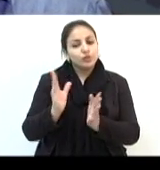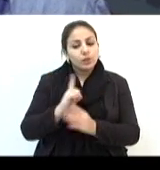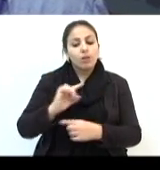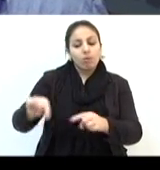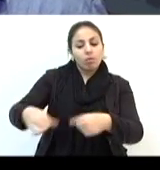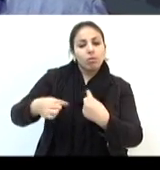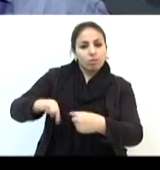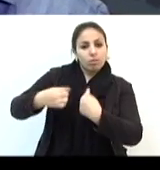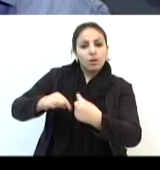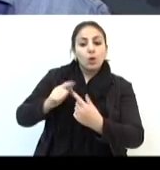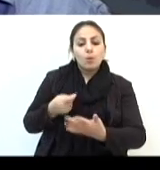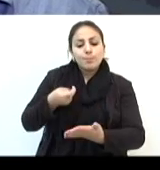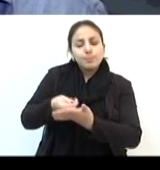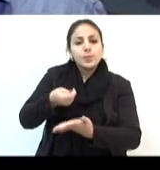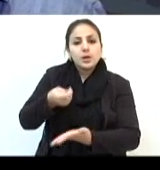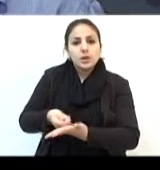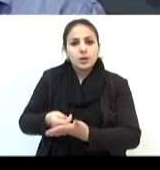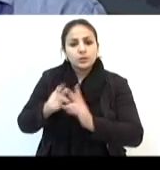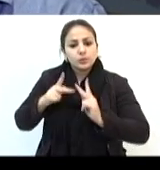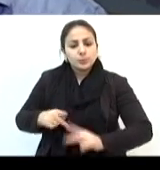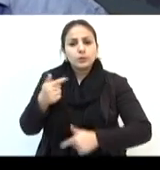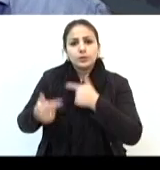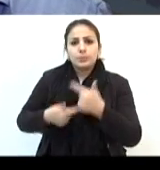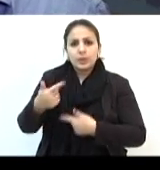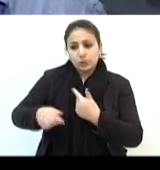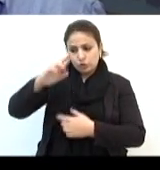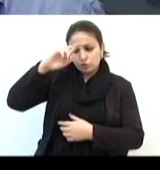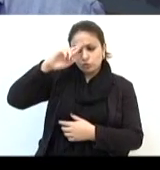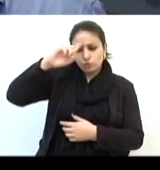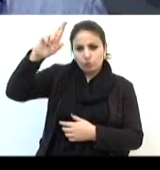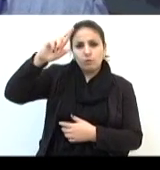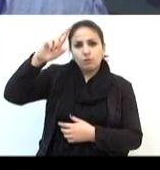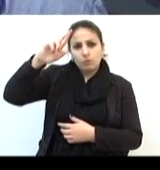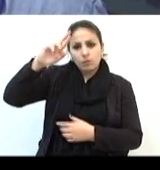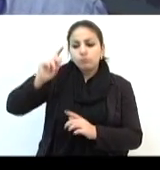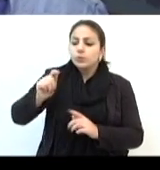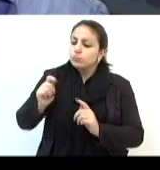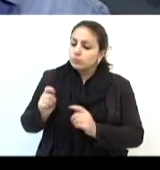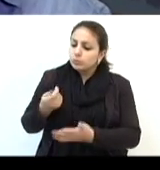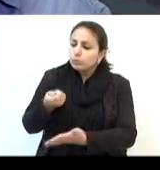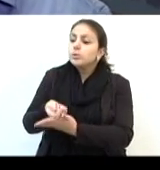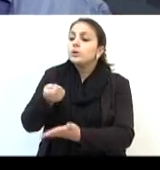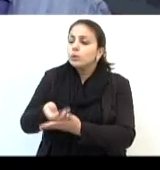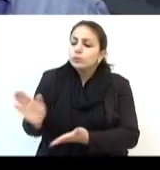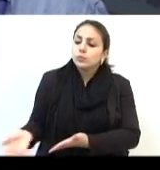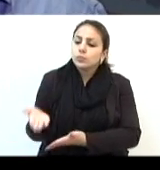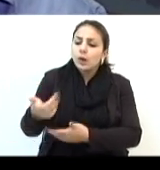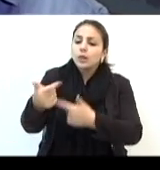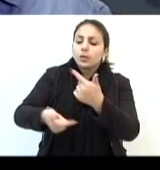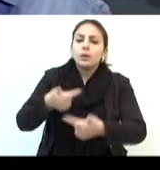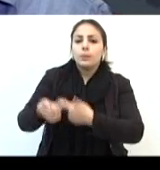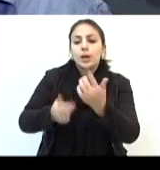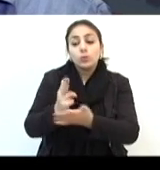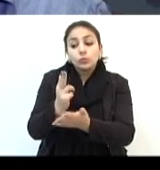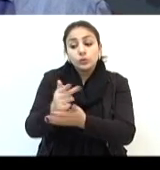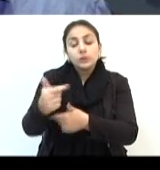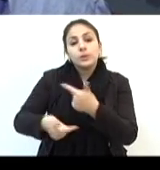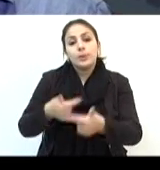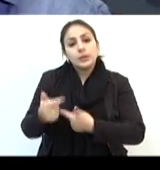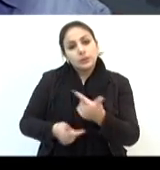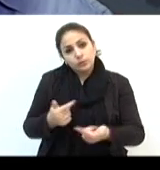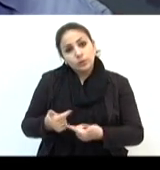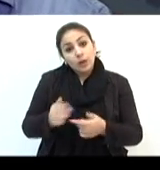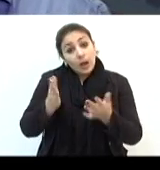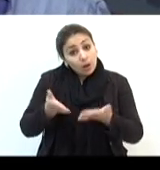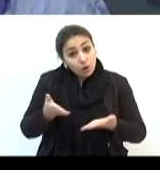Municipal, obrigando muitos servidores, através das suas chefias imediatas, para que prosseguissem em seus locais de trabalho. E